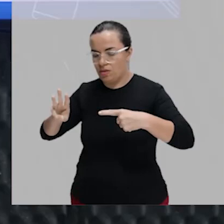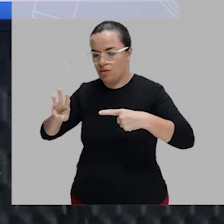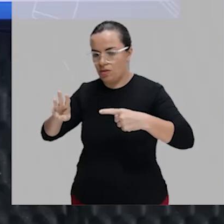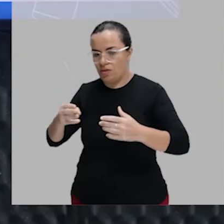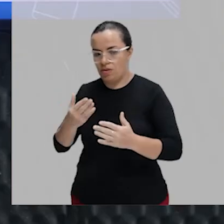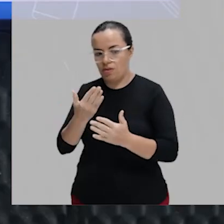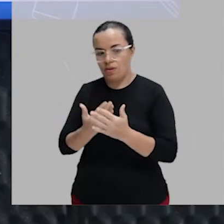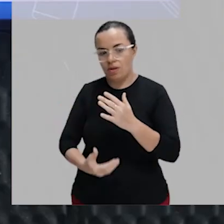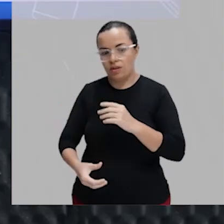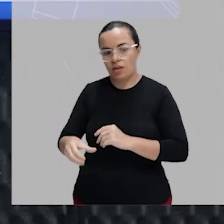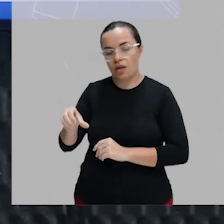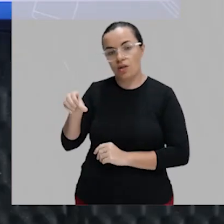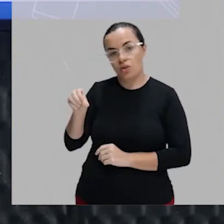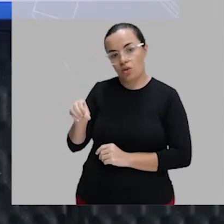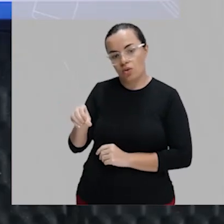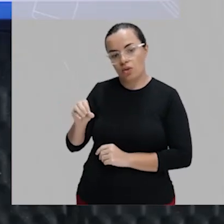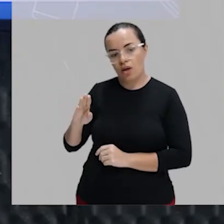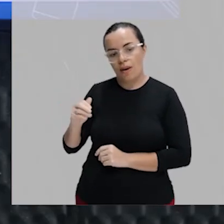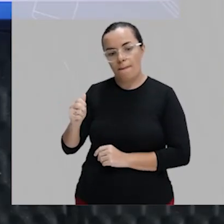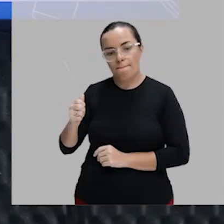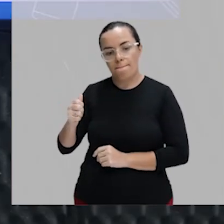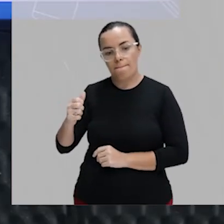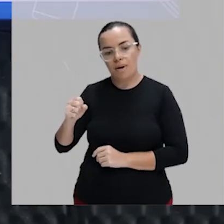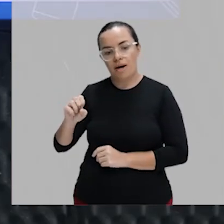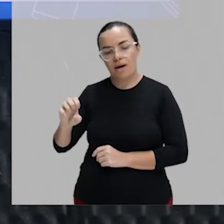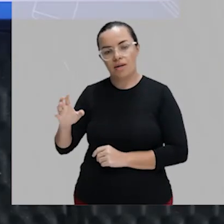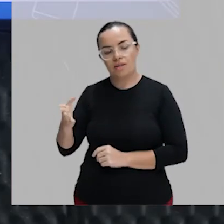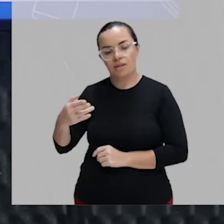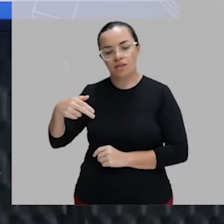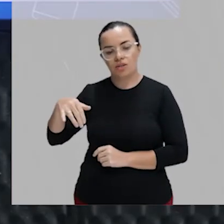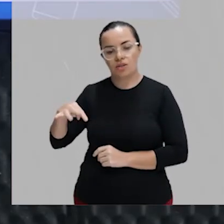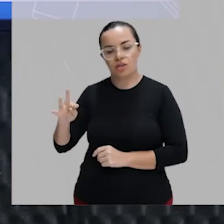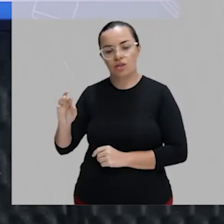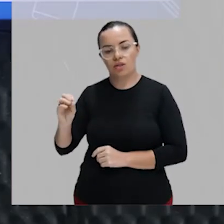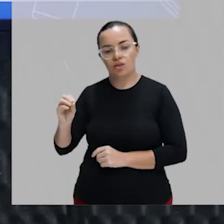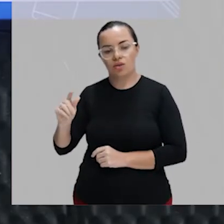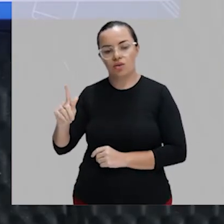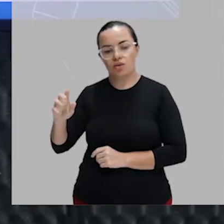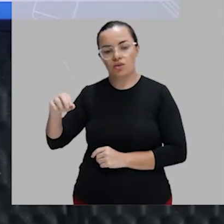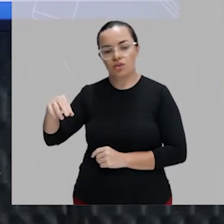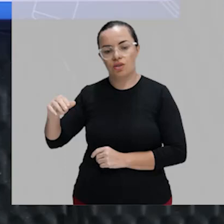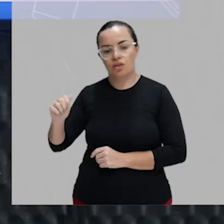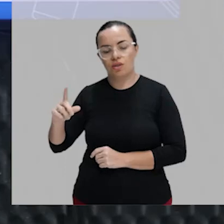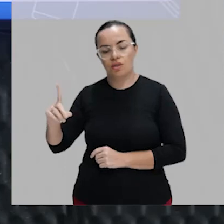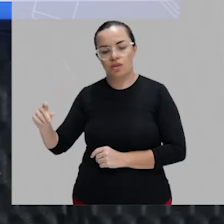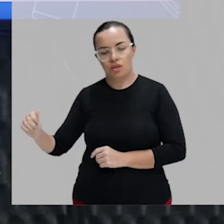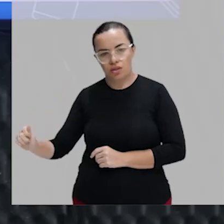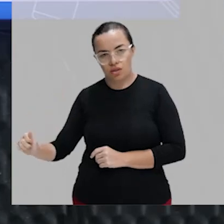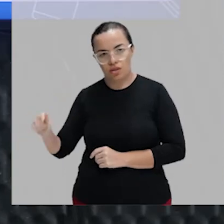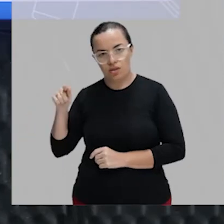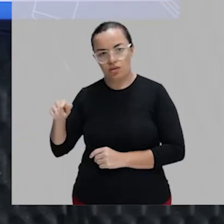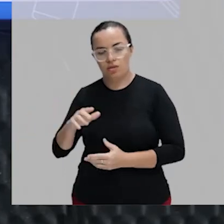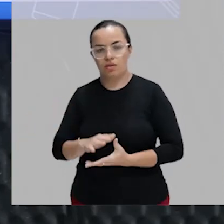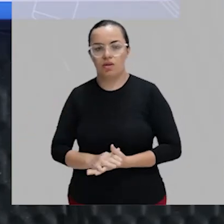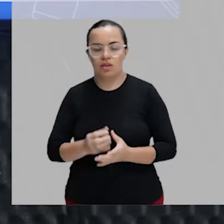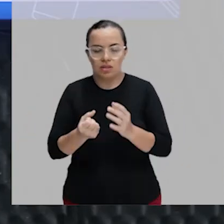saber o que vai acontecer durante o processo de síntese proteica. Então, eu vou colocar